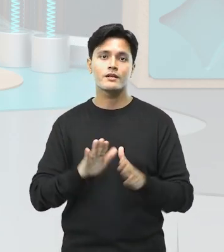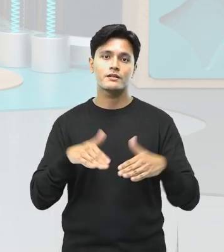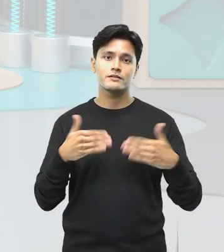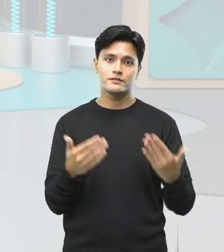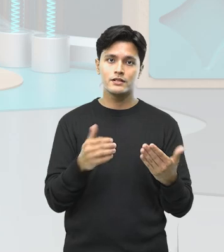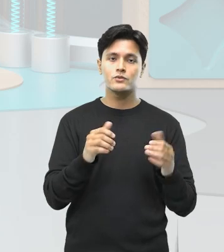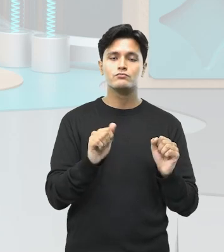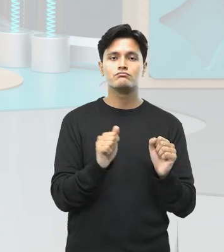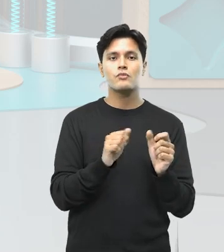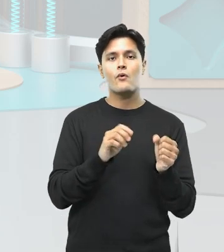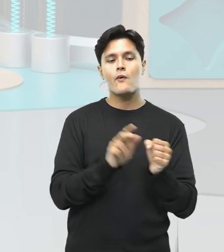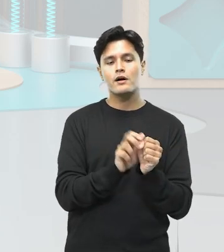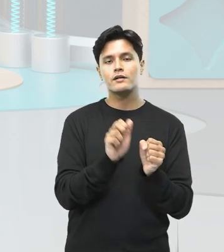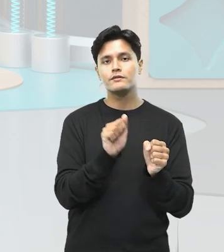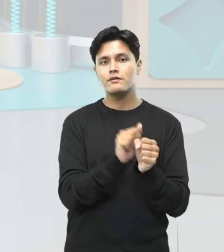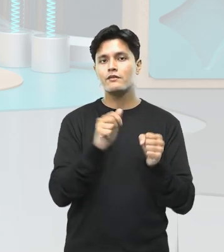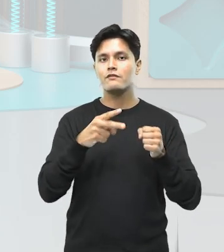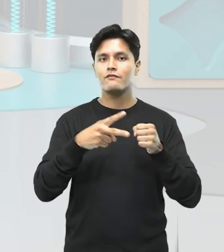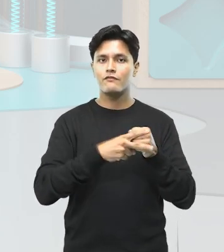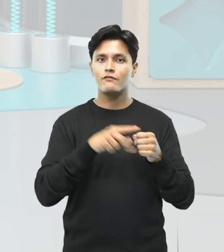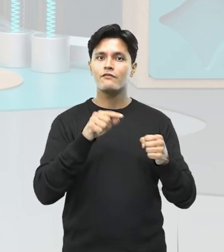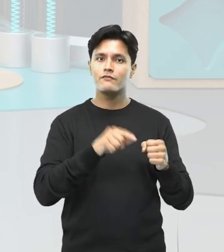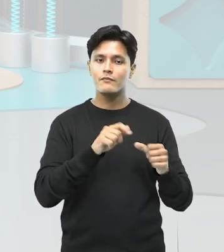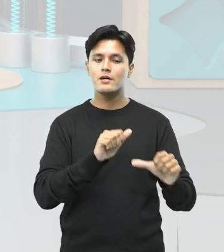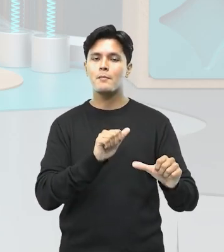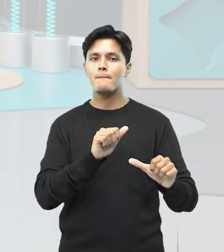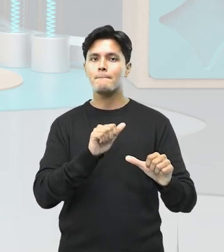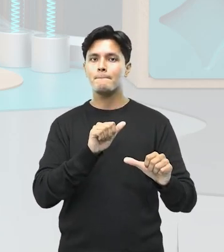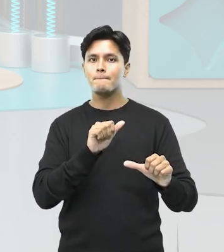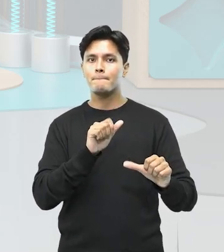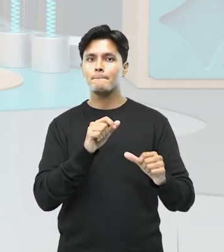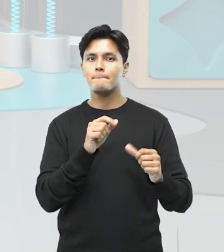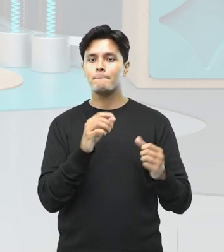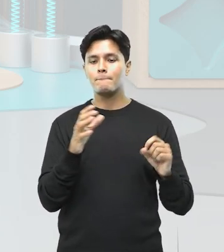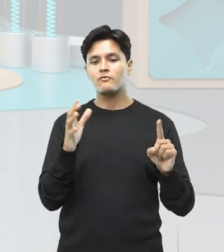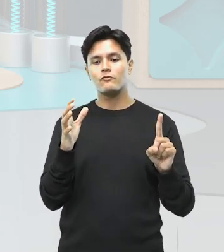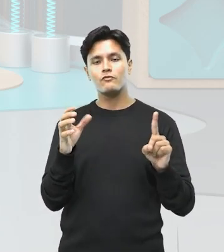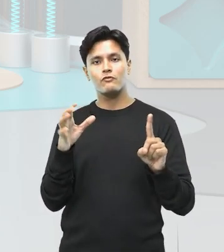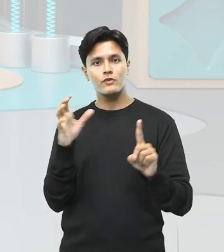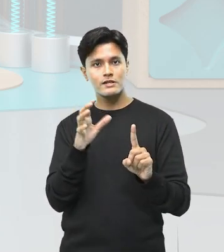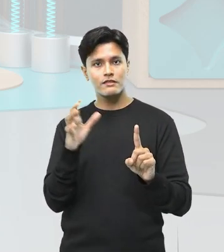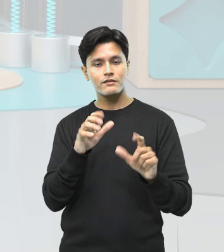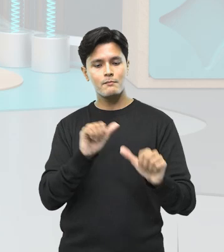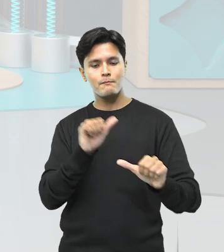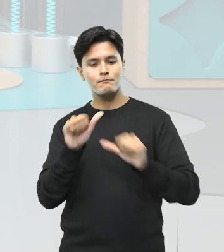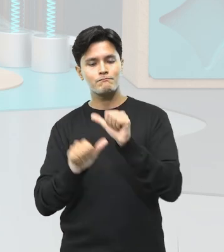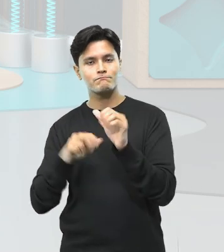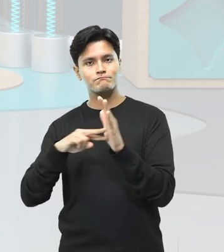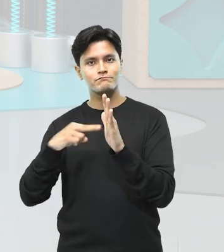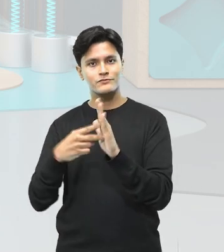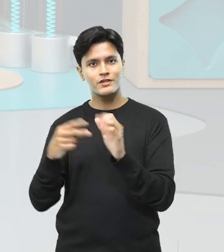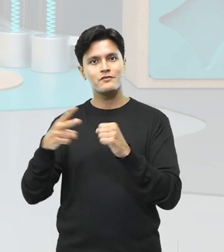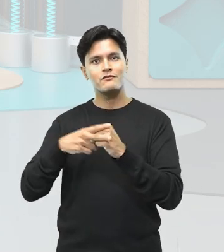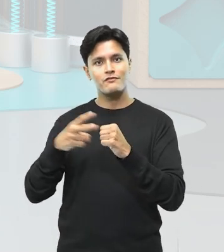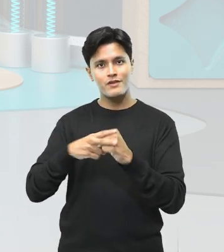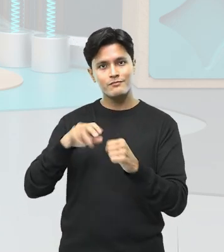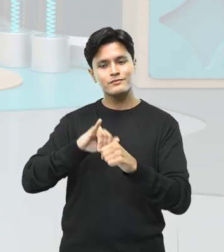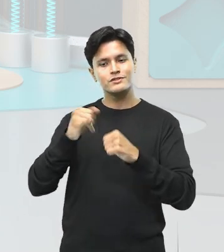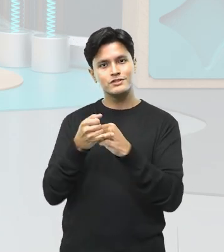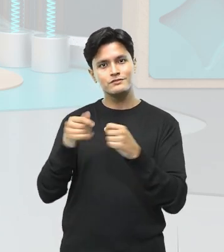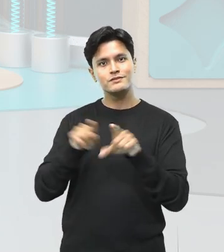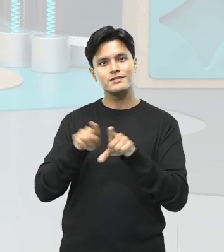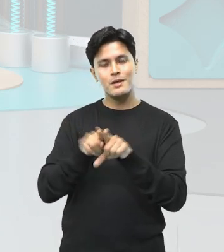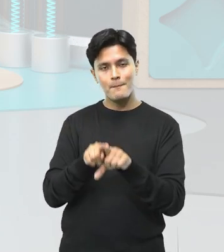sentido do verbo, do adjetivo ou do próprio advérbio, tá? Olha o exemplo. Nosso